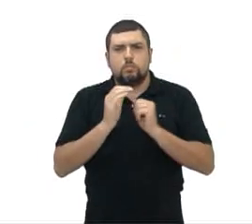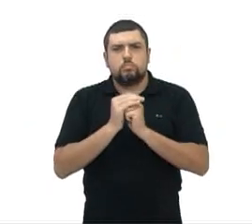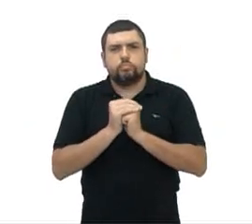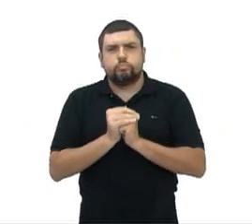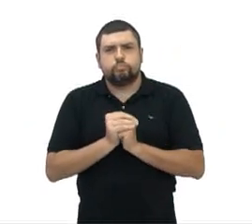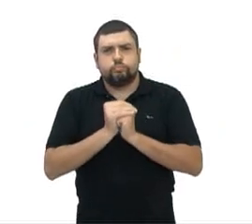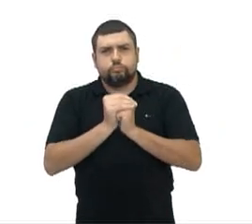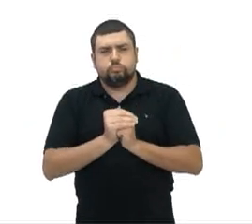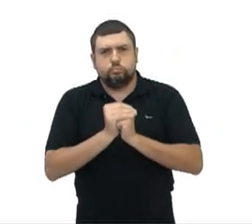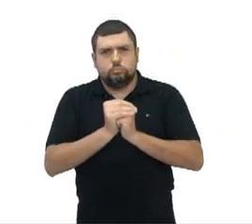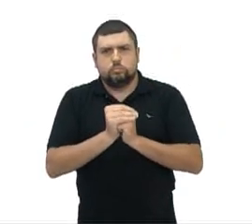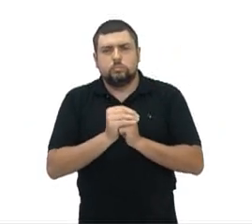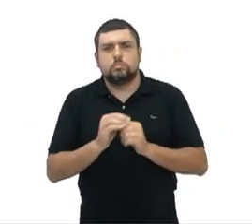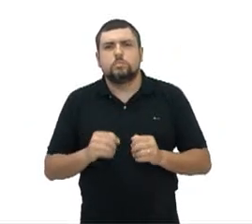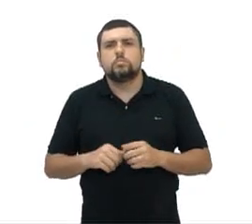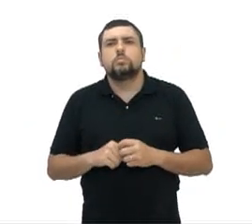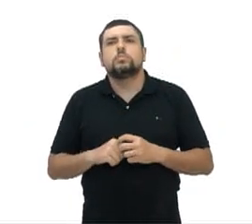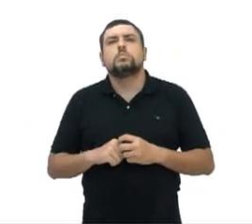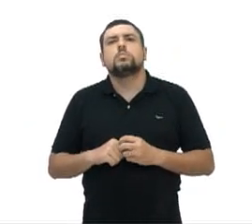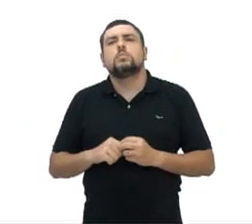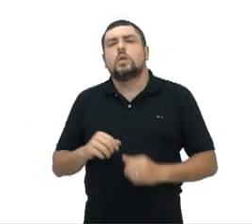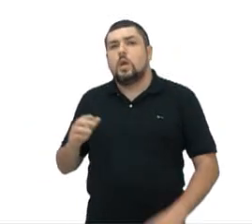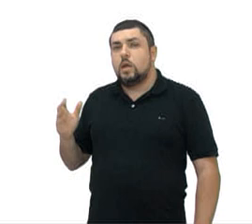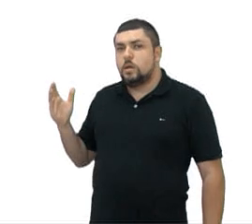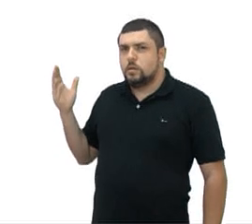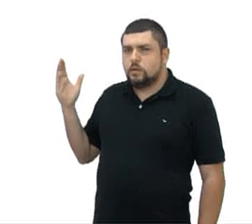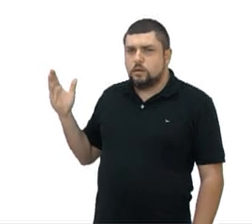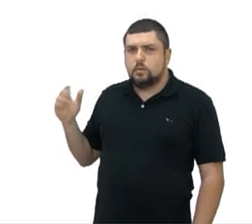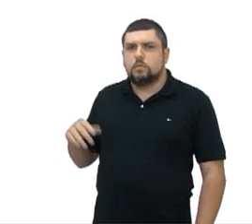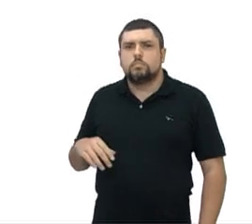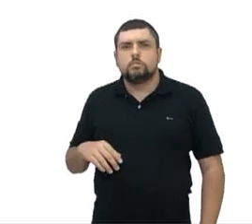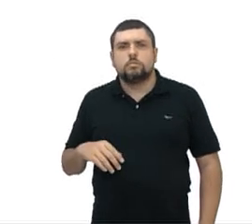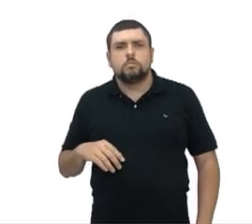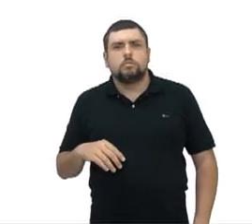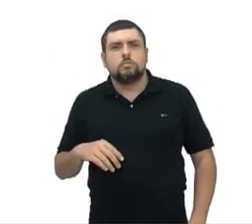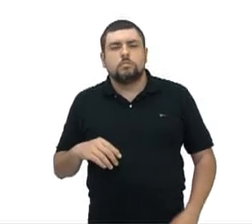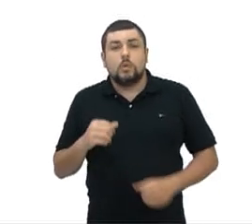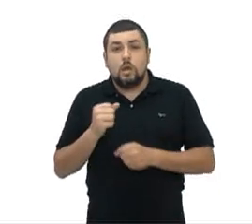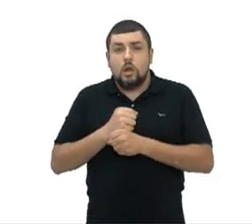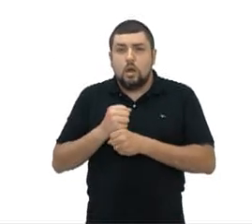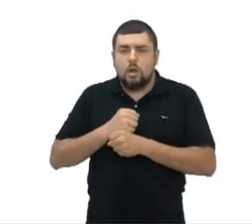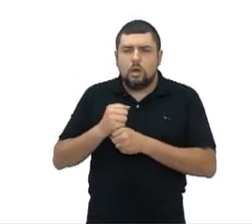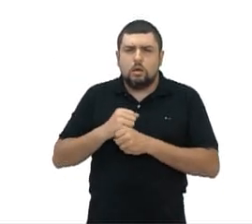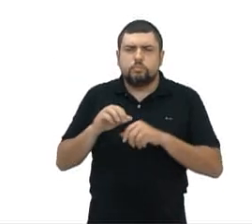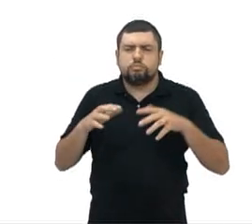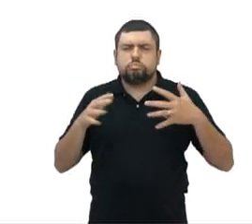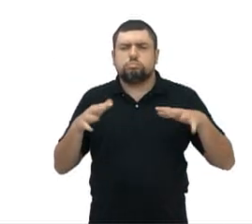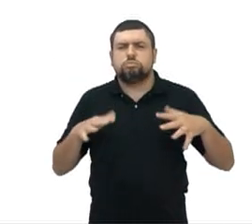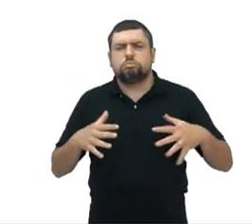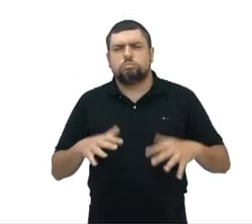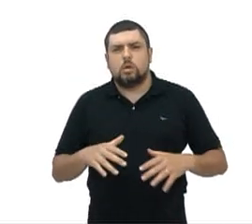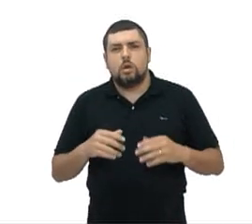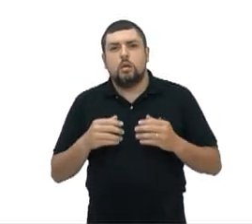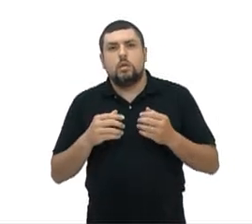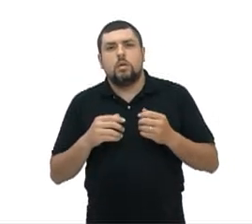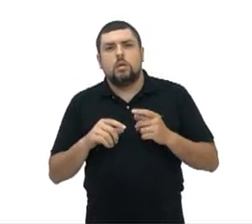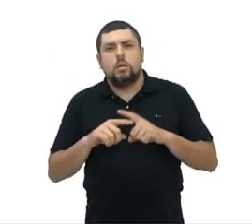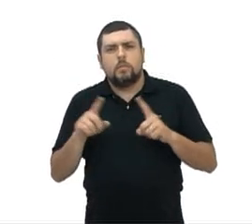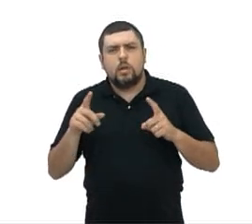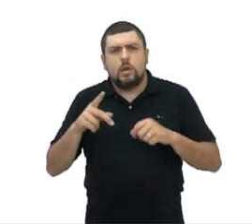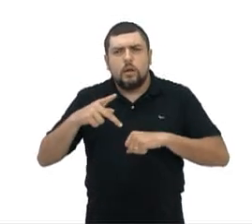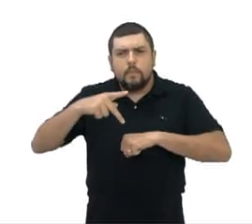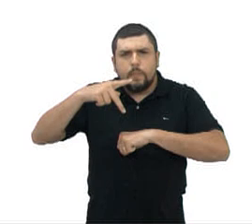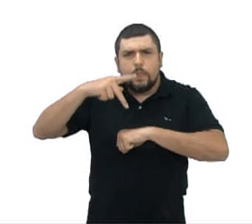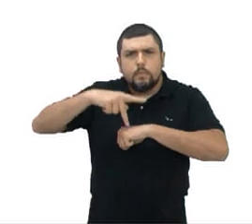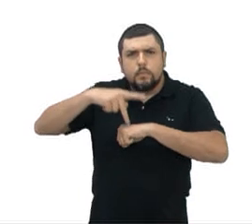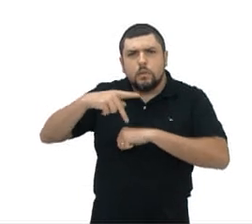vestígio arqueológico, né, é um vestígio arqueológico, é uma ruína. Olha as pedras, você consegue imaginar, parece é o